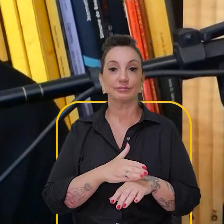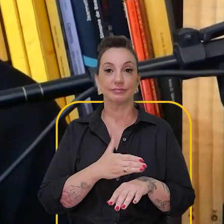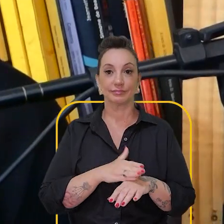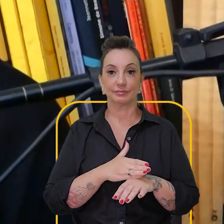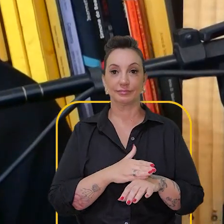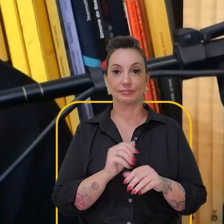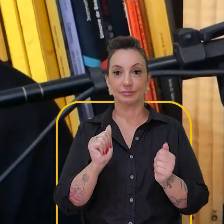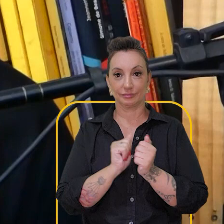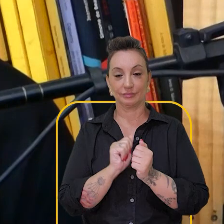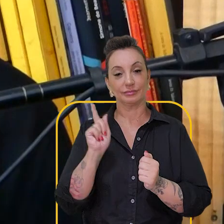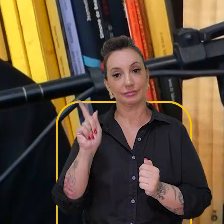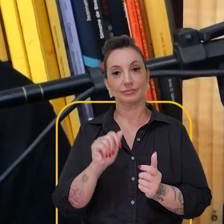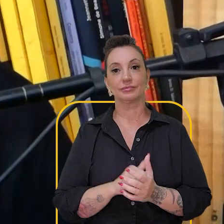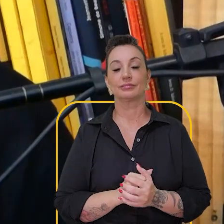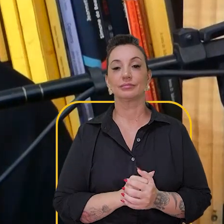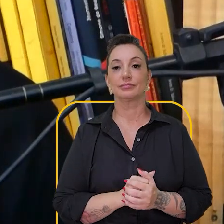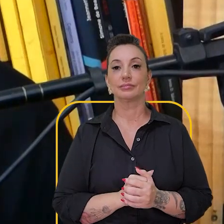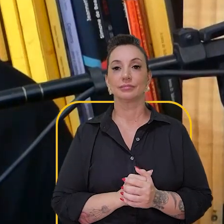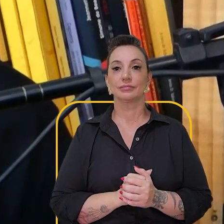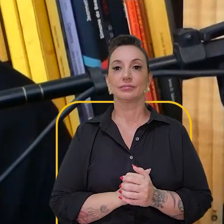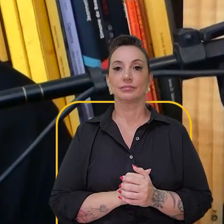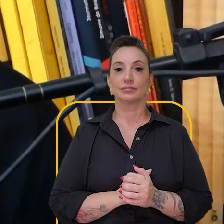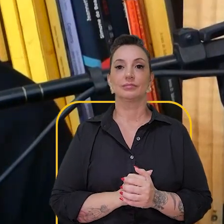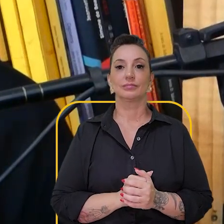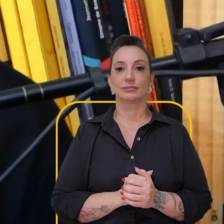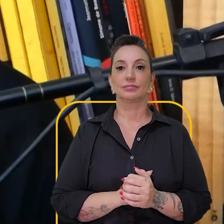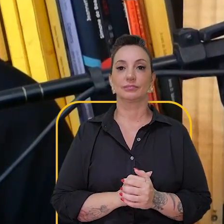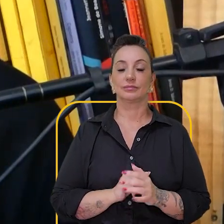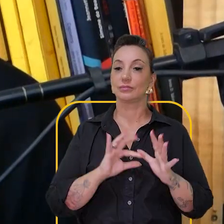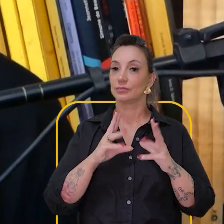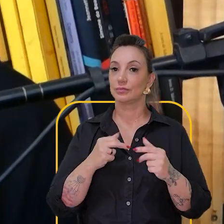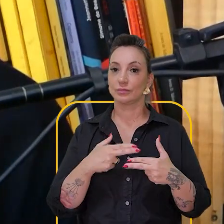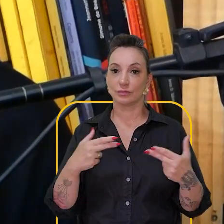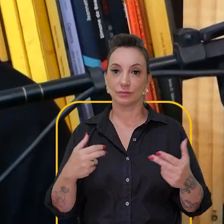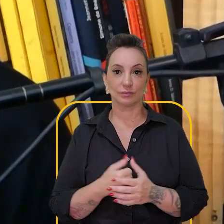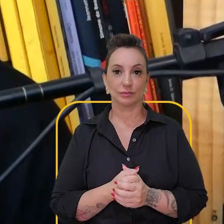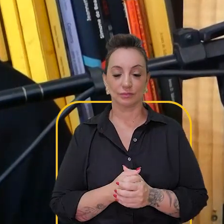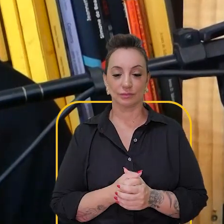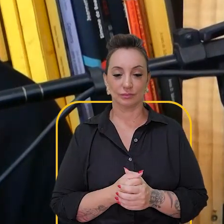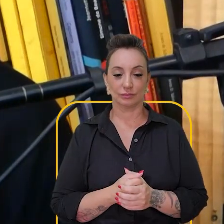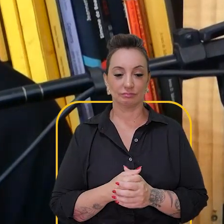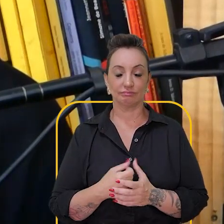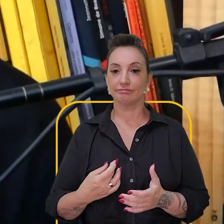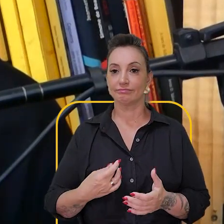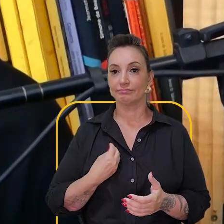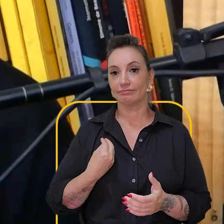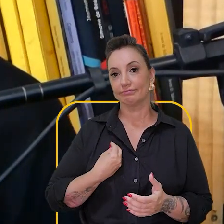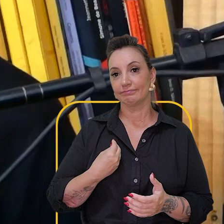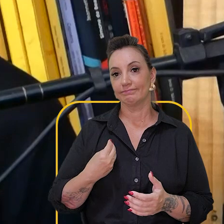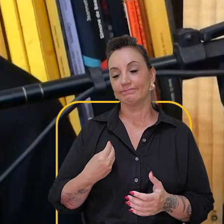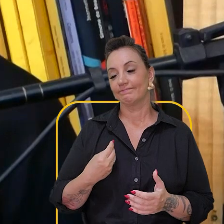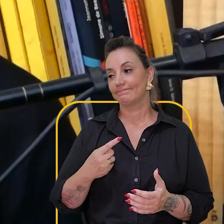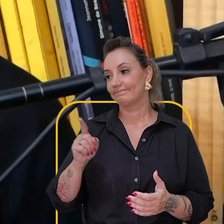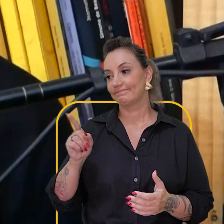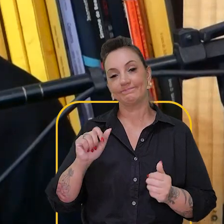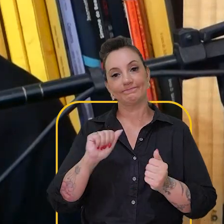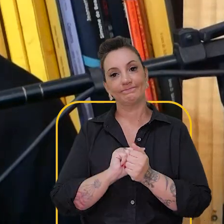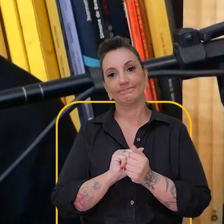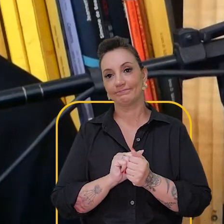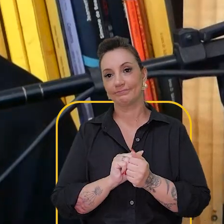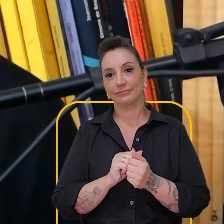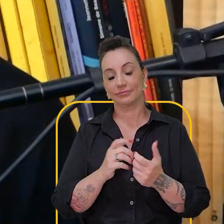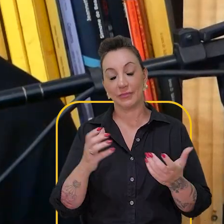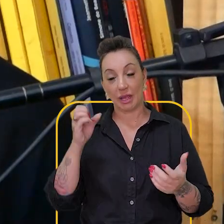convivência dele que com ele que era uma coisa assim absurda e ele tinha uma sabedoria assim um negócio ele era uma